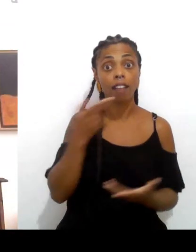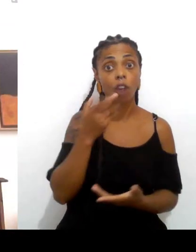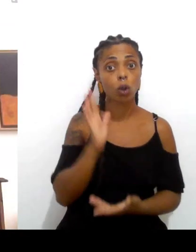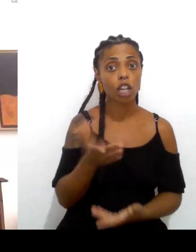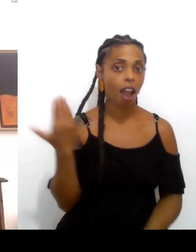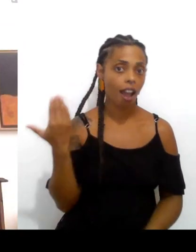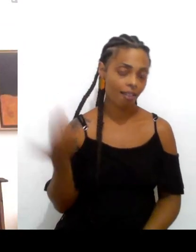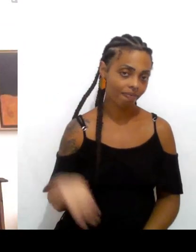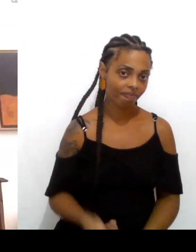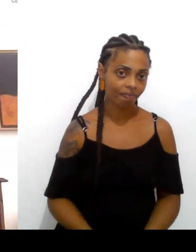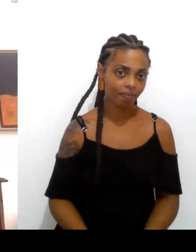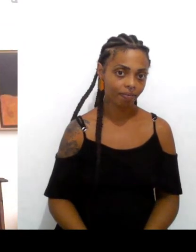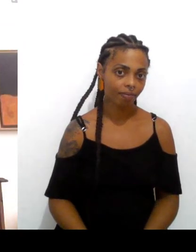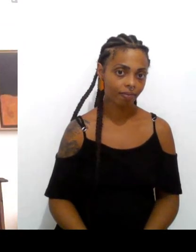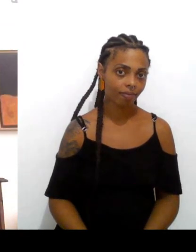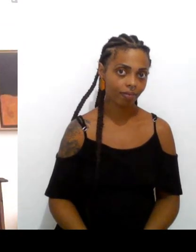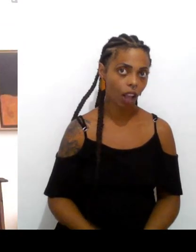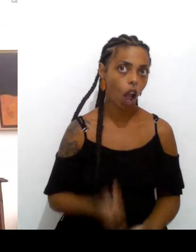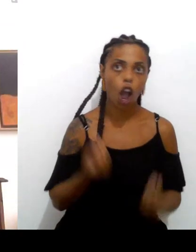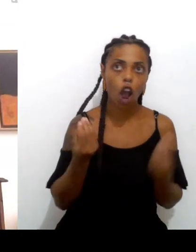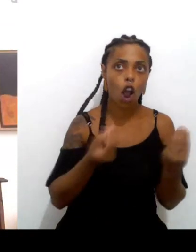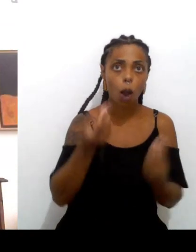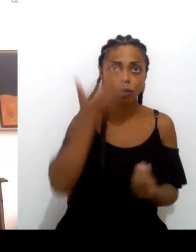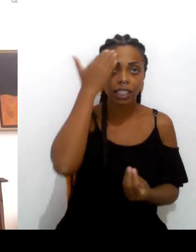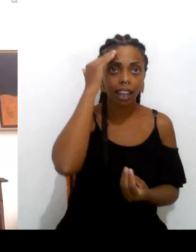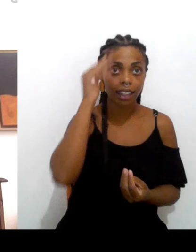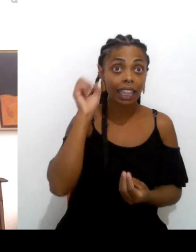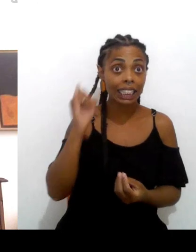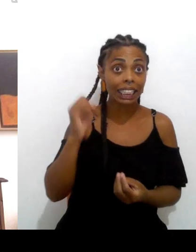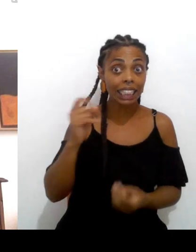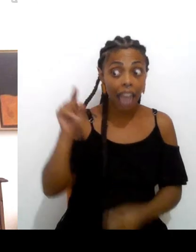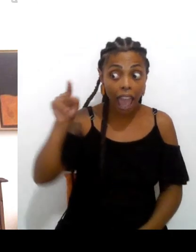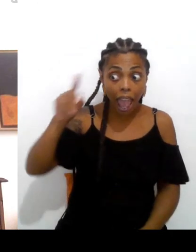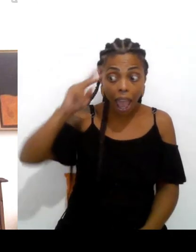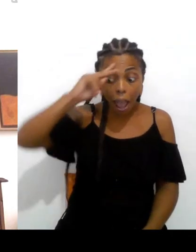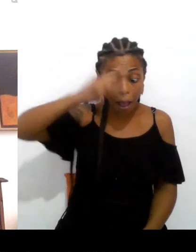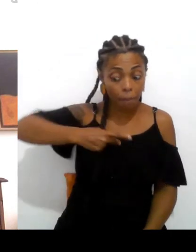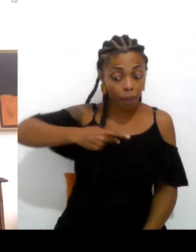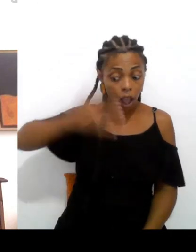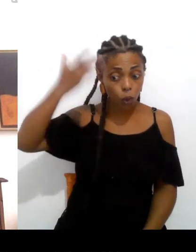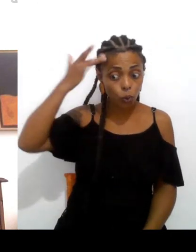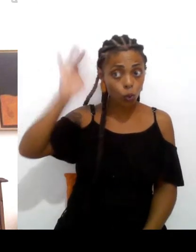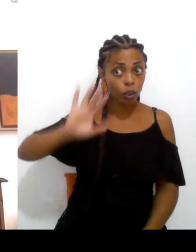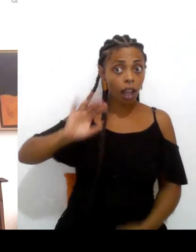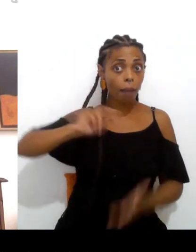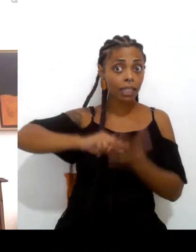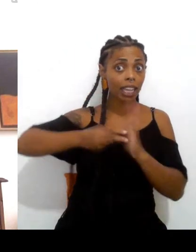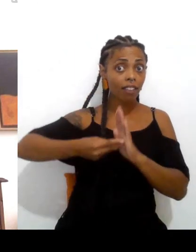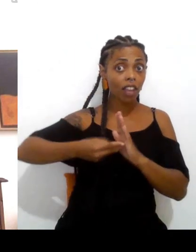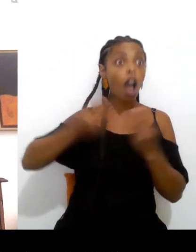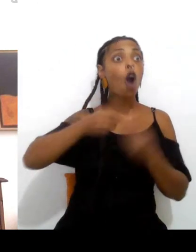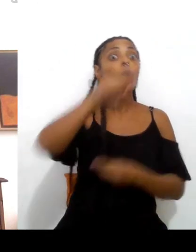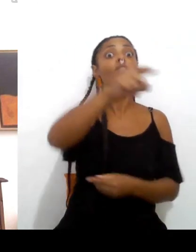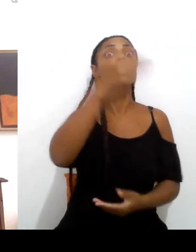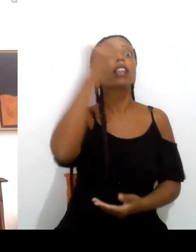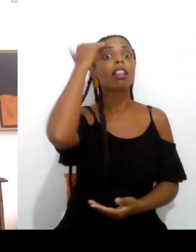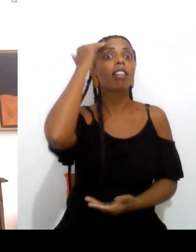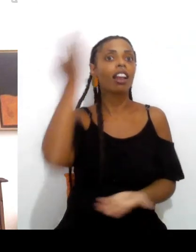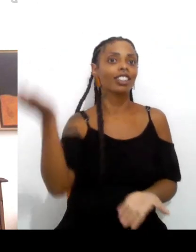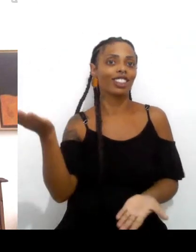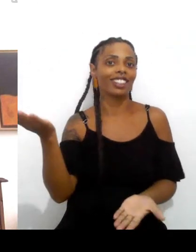como é que você vai poder interpretar se eu se Nem mesmo eu sei o que essas imagens